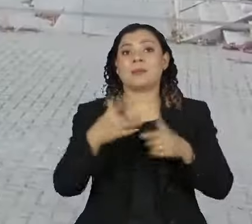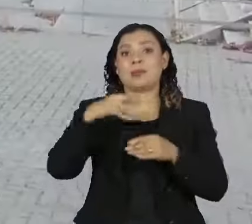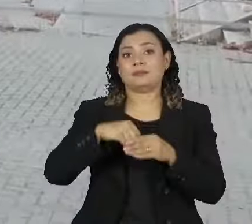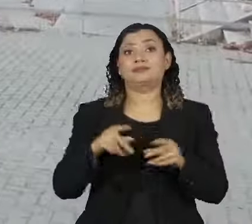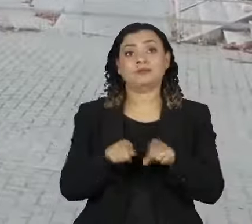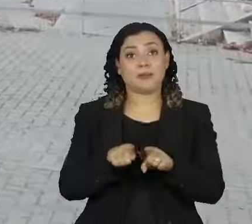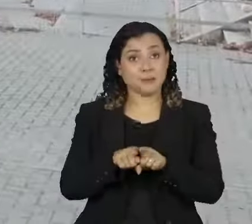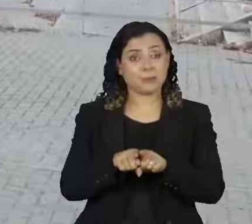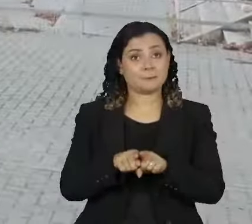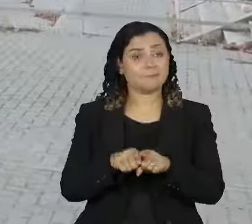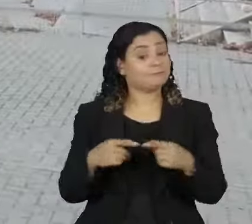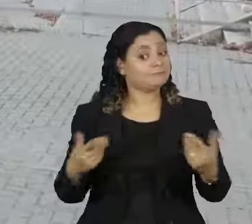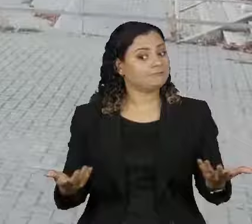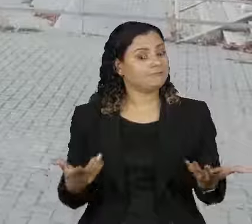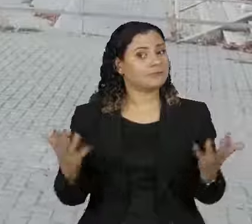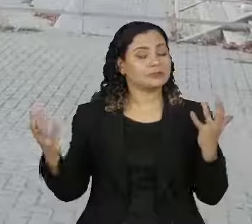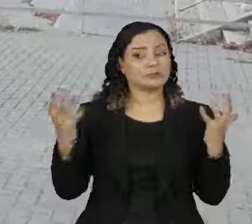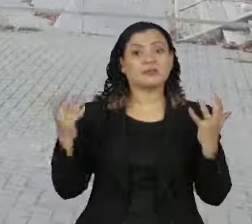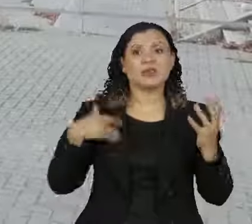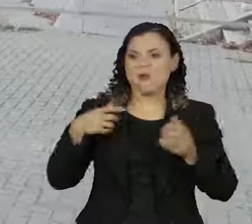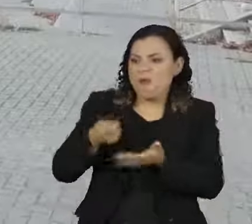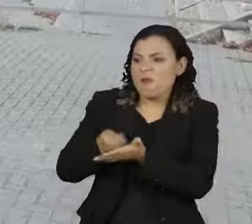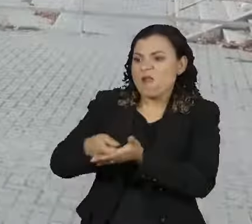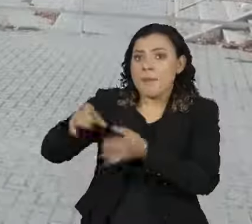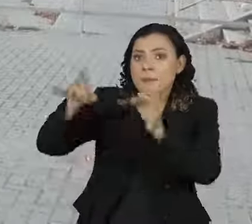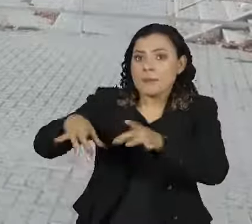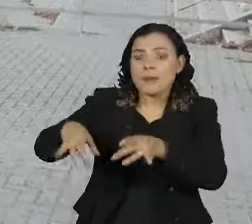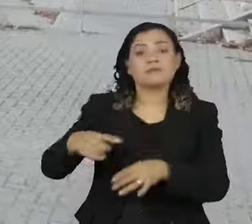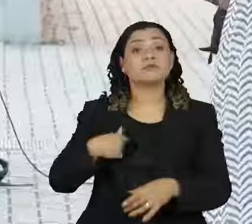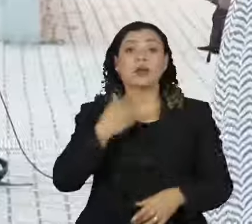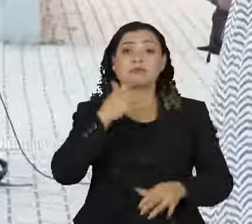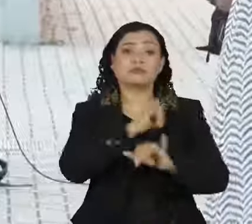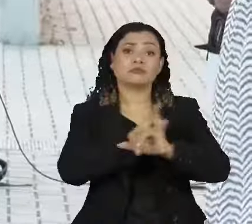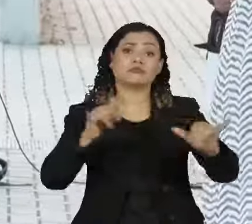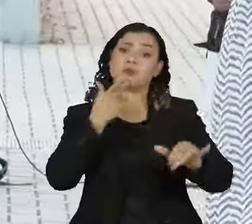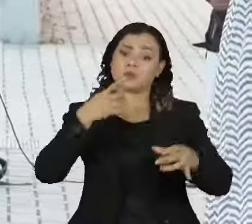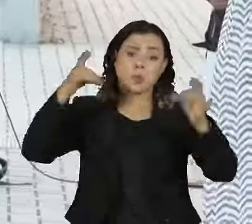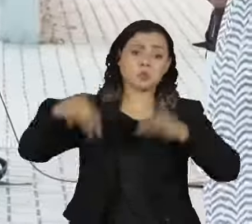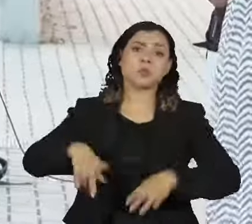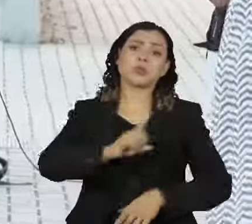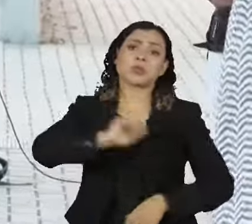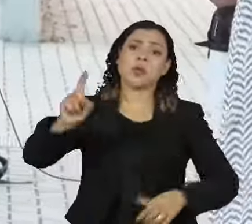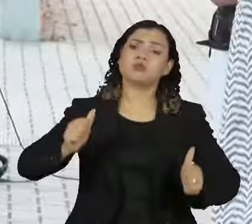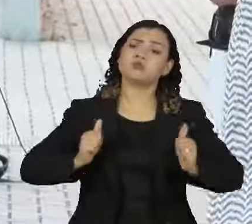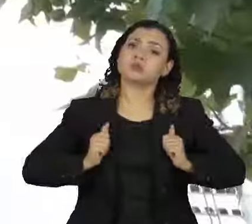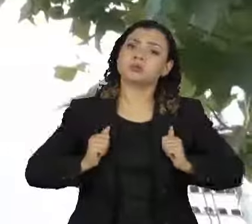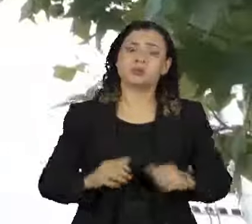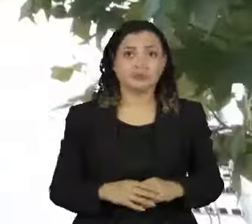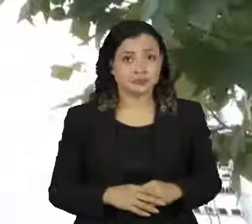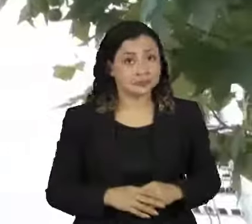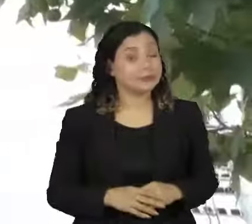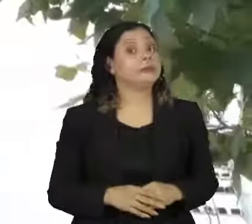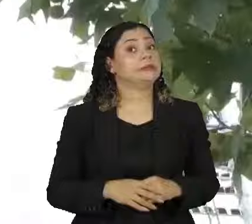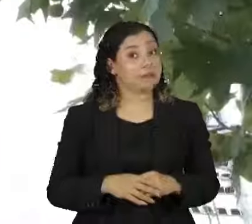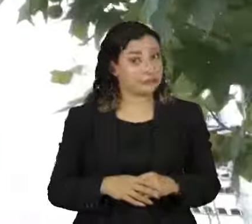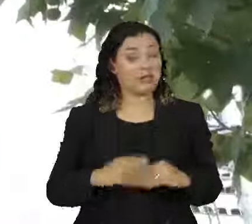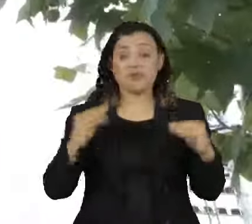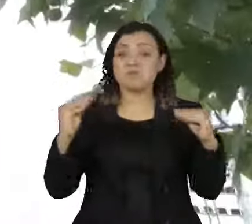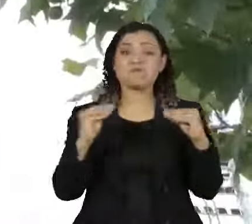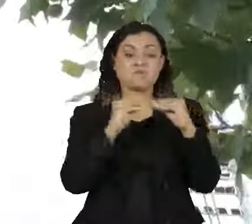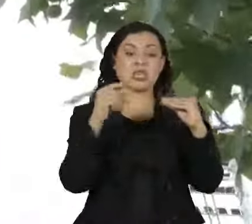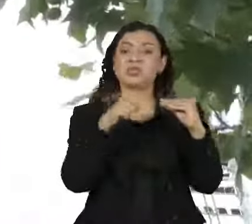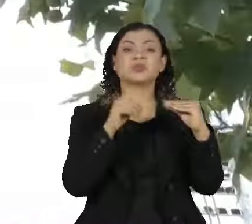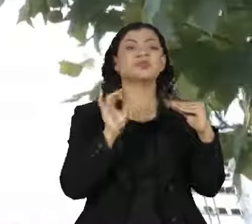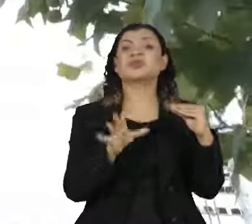apesar da pressão para deixar o cargo o bialis afirmou que não vai se demitir insiste que o beijo